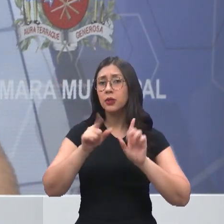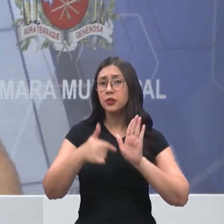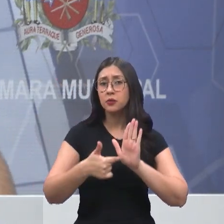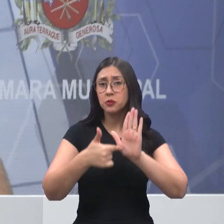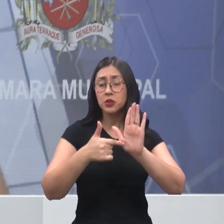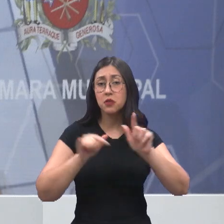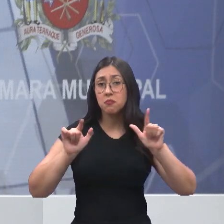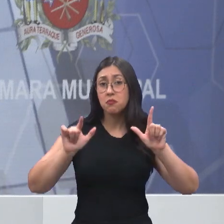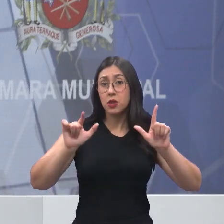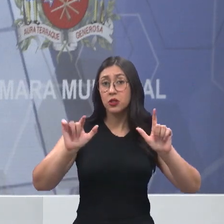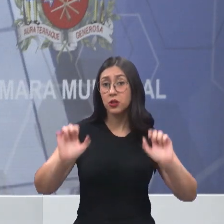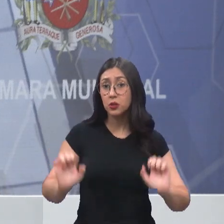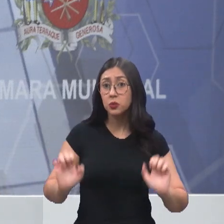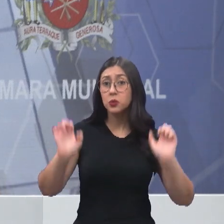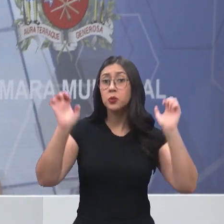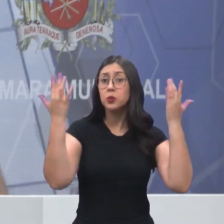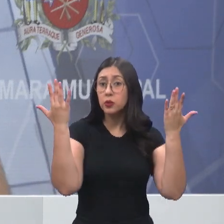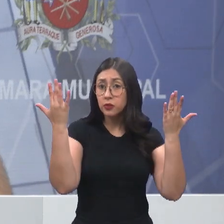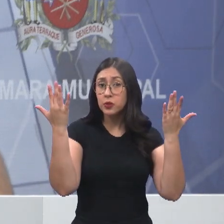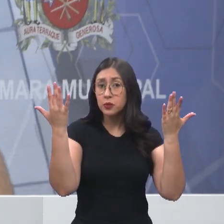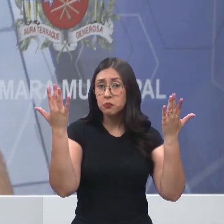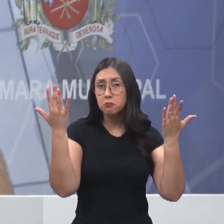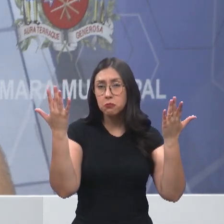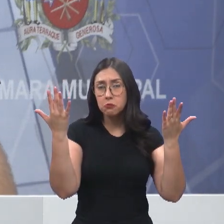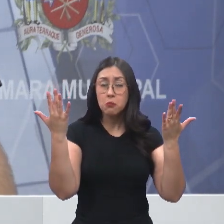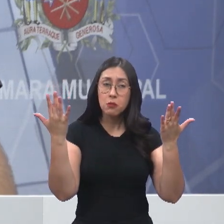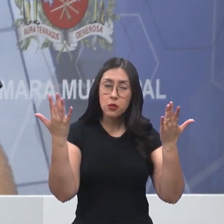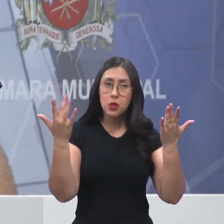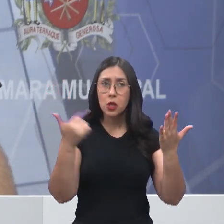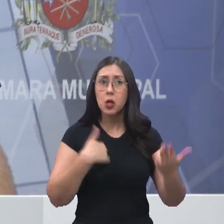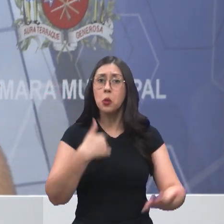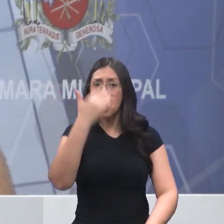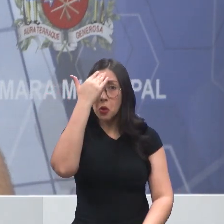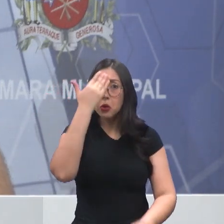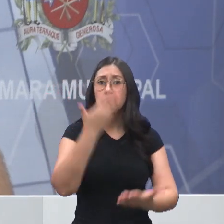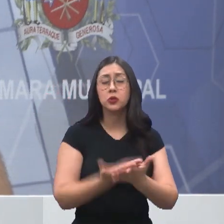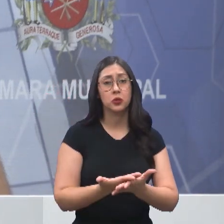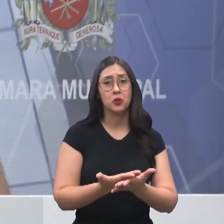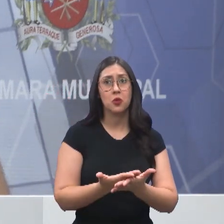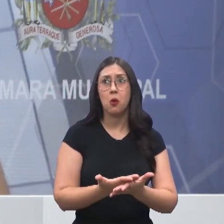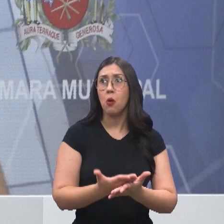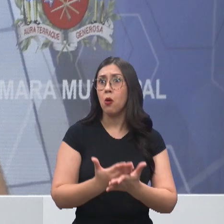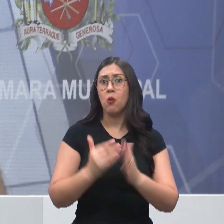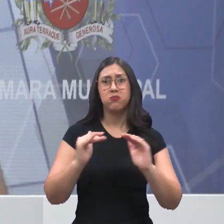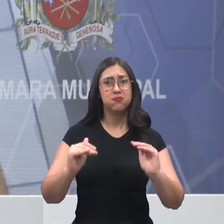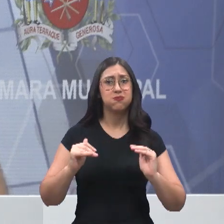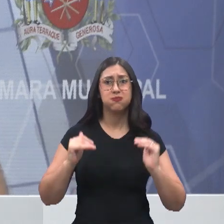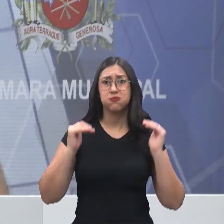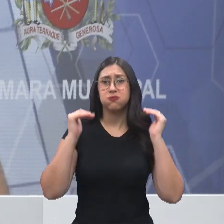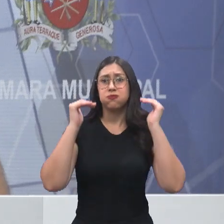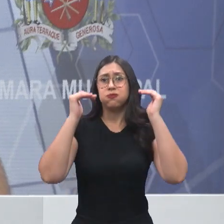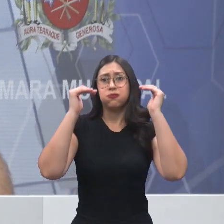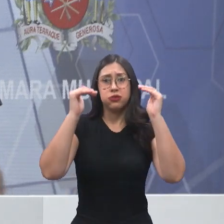evento. Assim, eu acredito que, se não o maior, um dos maiores eventos democráticos que a gente pôde ver no